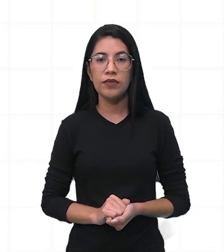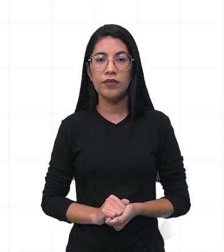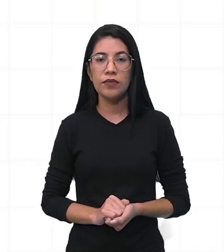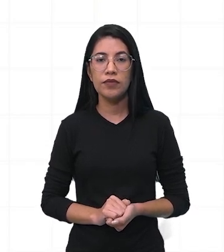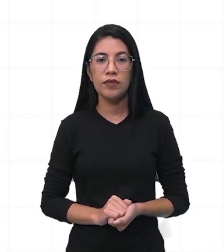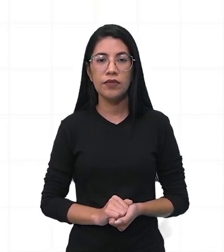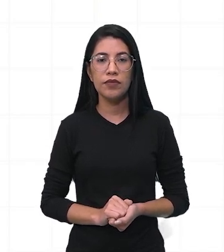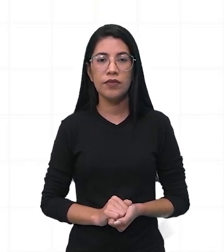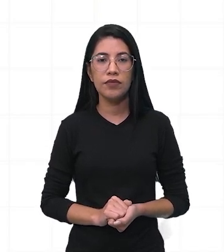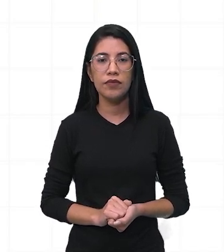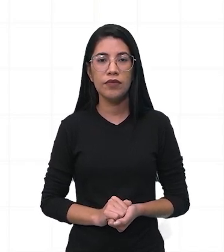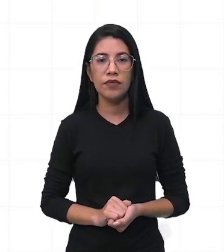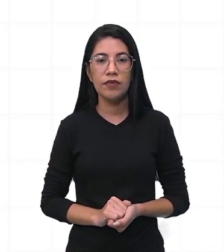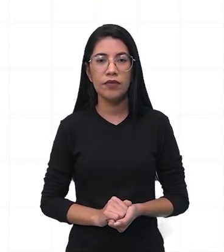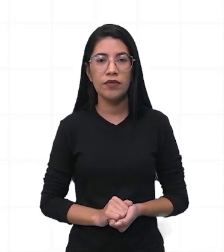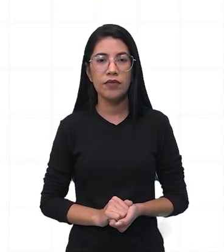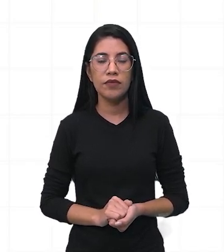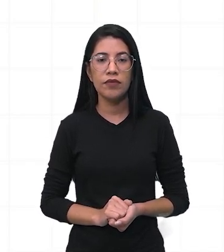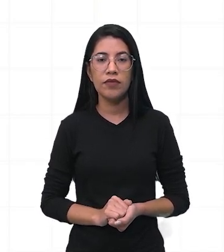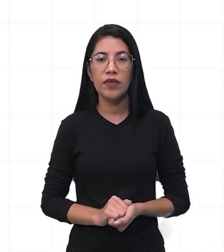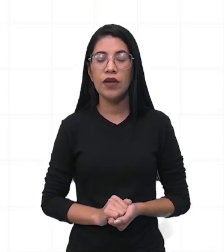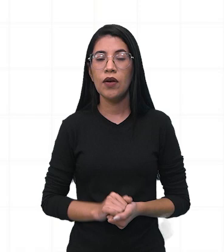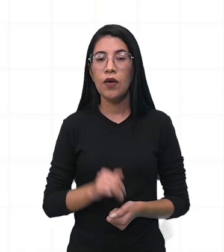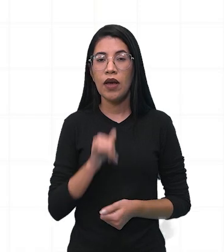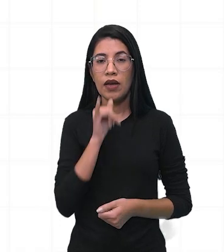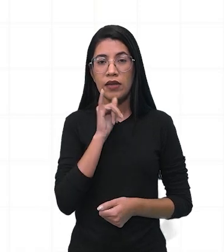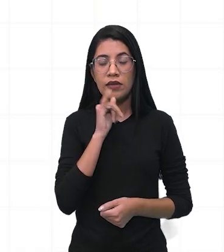Situação problema de número 4.